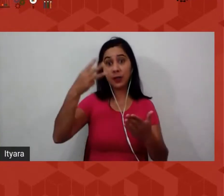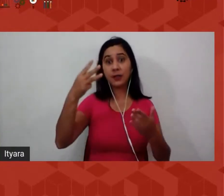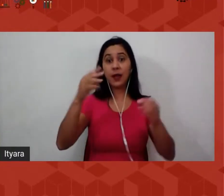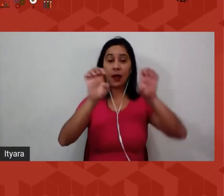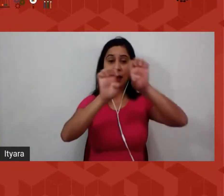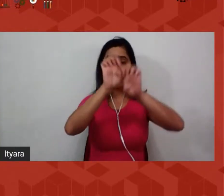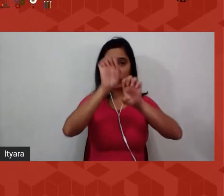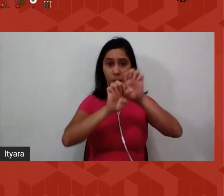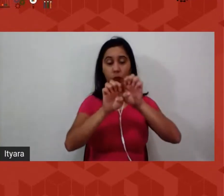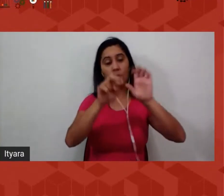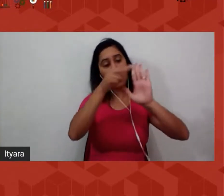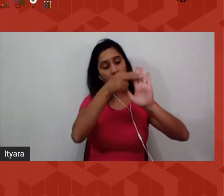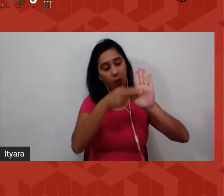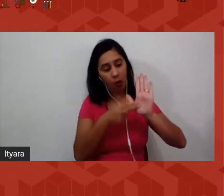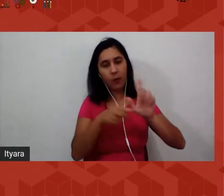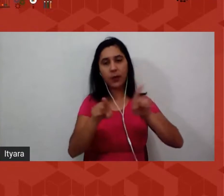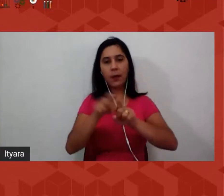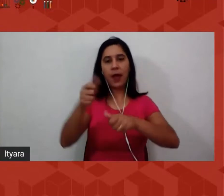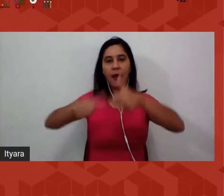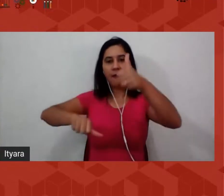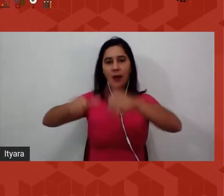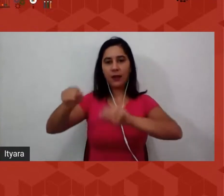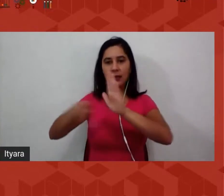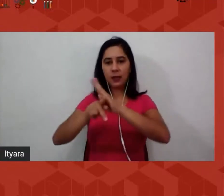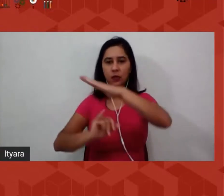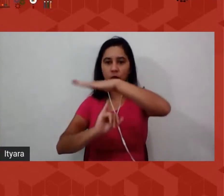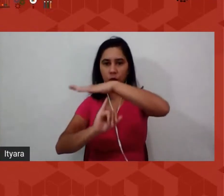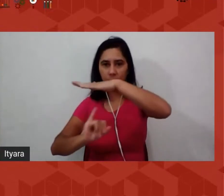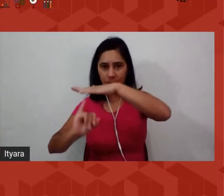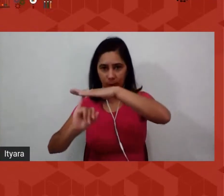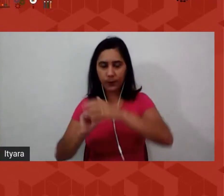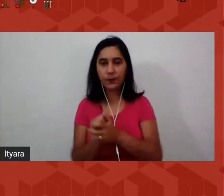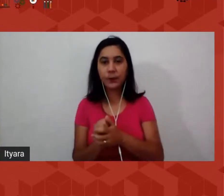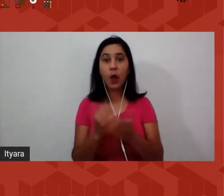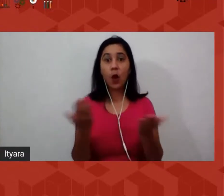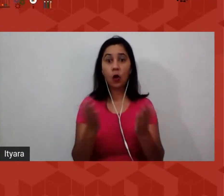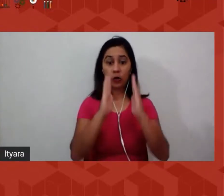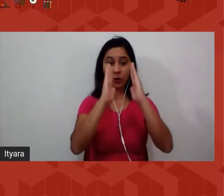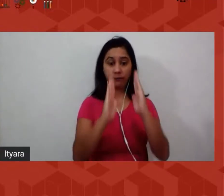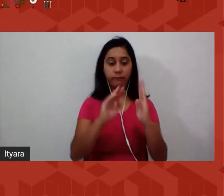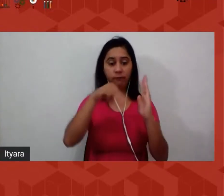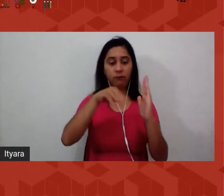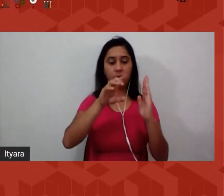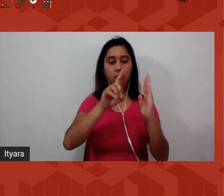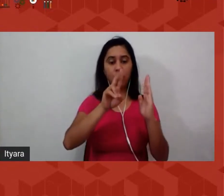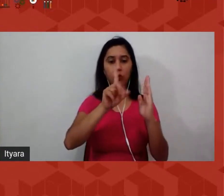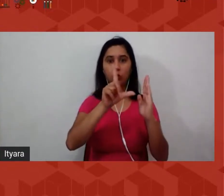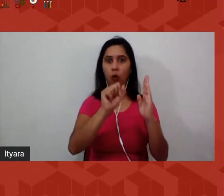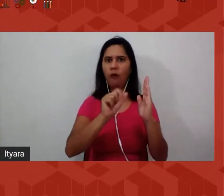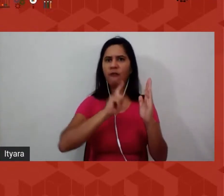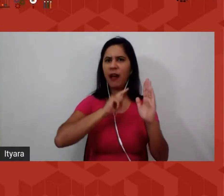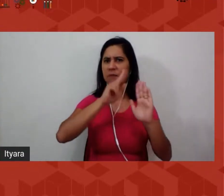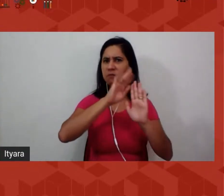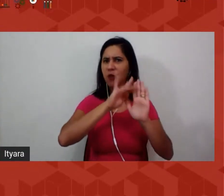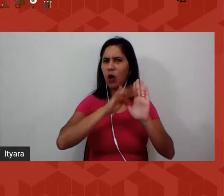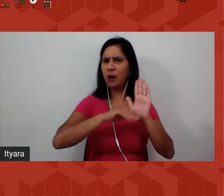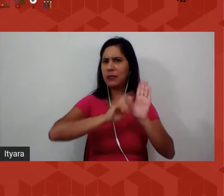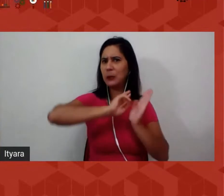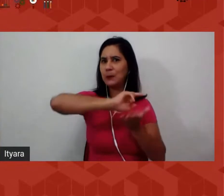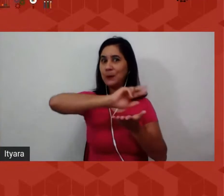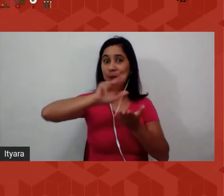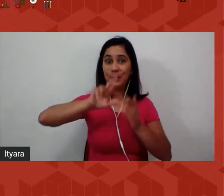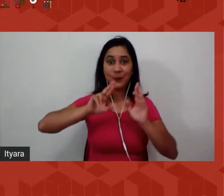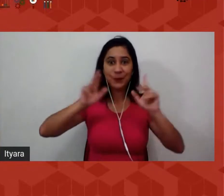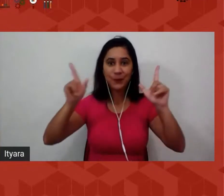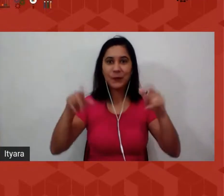Normativa e Avaliação Institucional. Para desenvolver este módulo, teremos uma variada programação, começando nesta